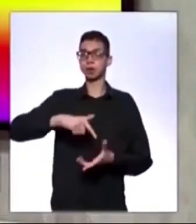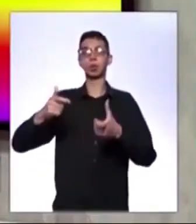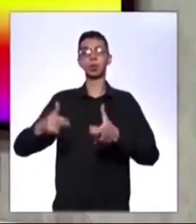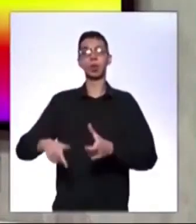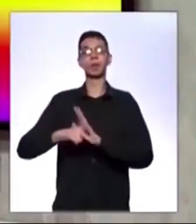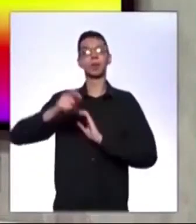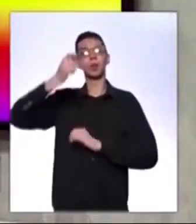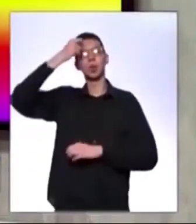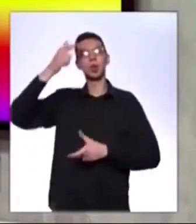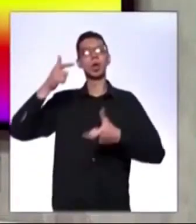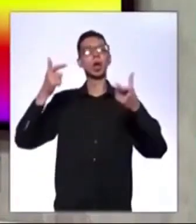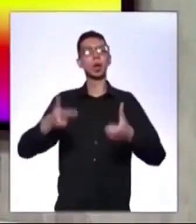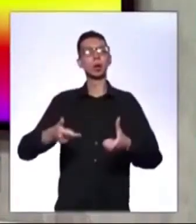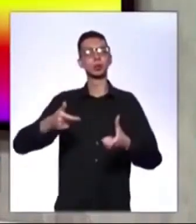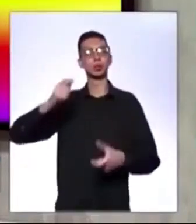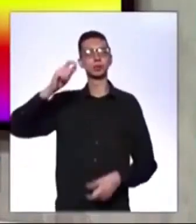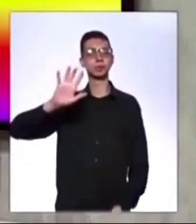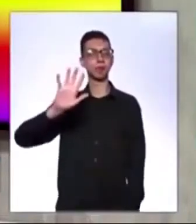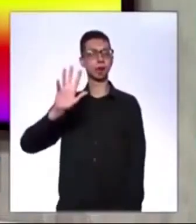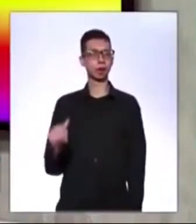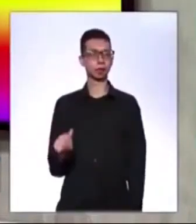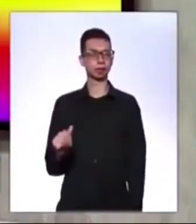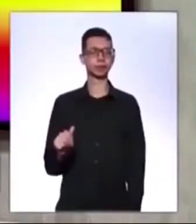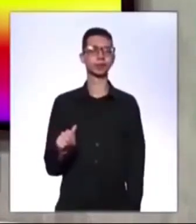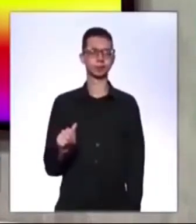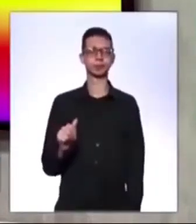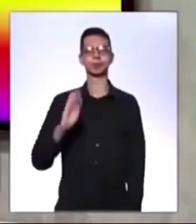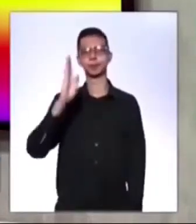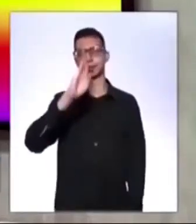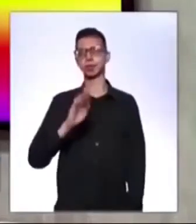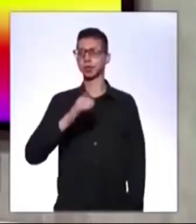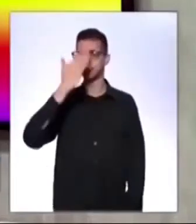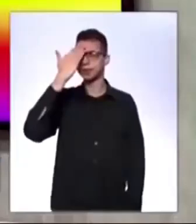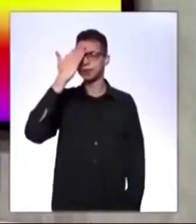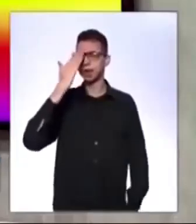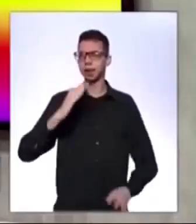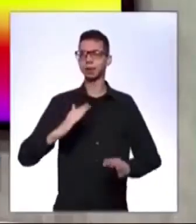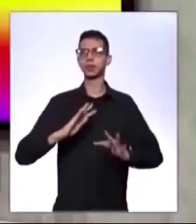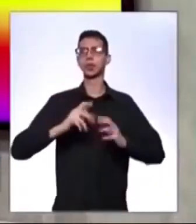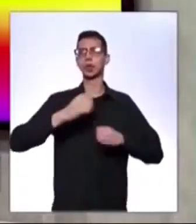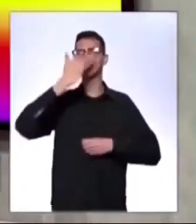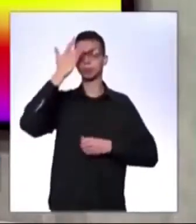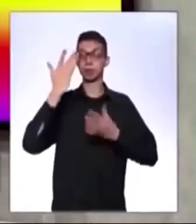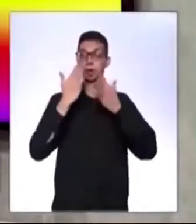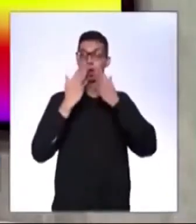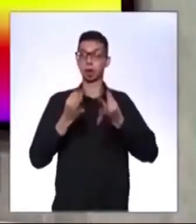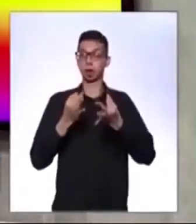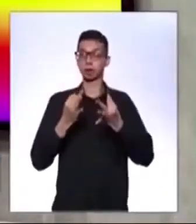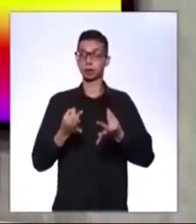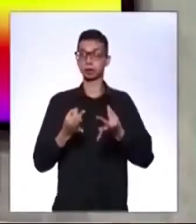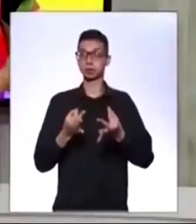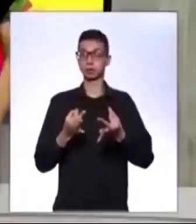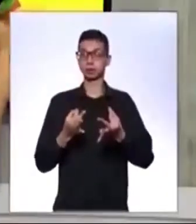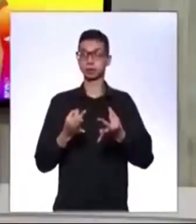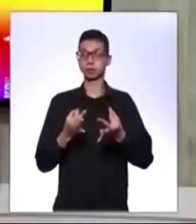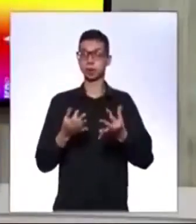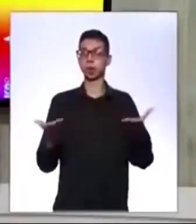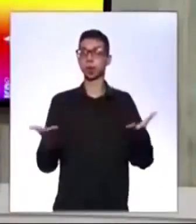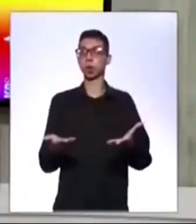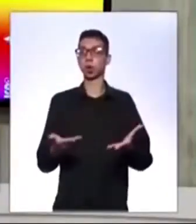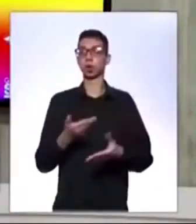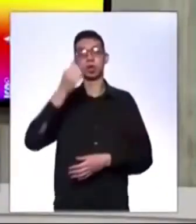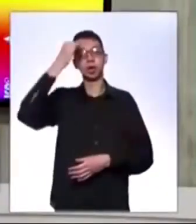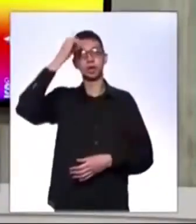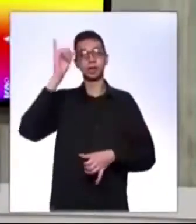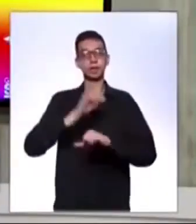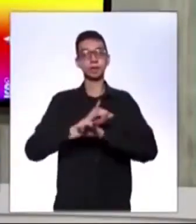danças e ritmos afro-brasileiros. Todo mundo sabe, né? Os escravizados, atenção, a gente hoje em dia evita a